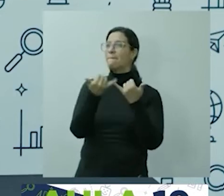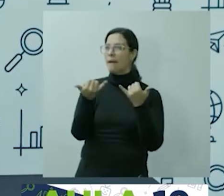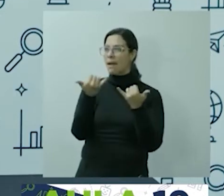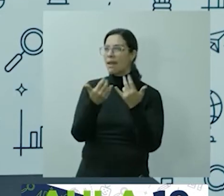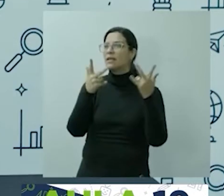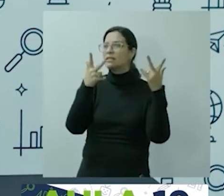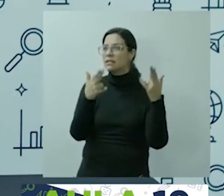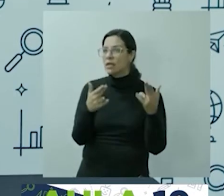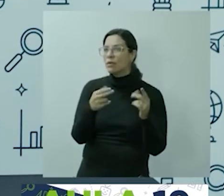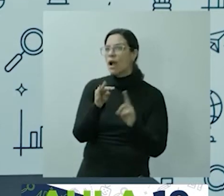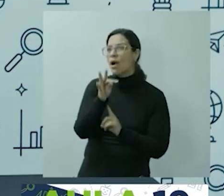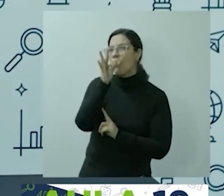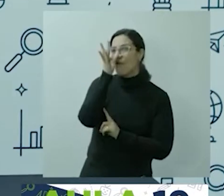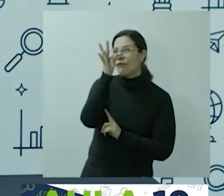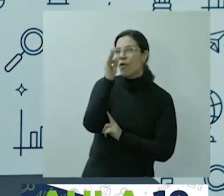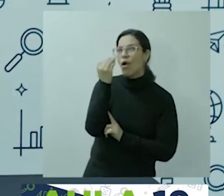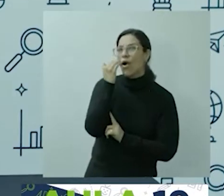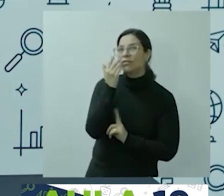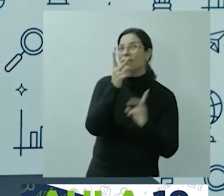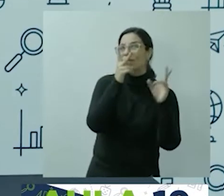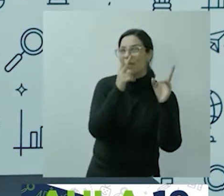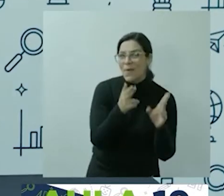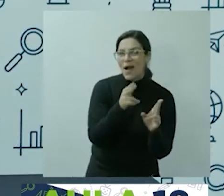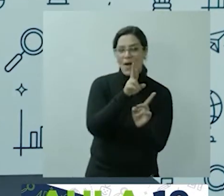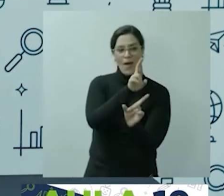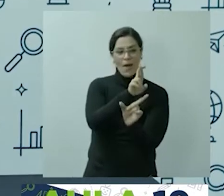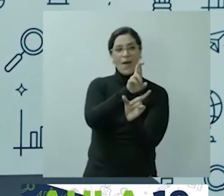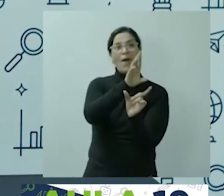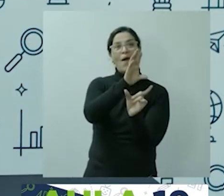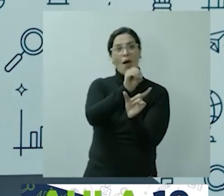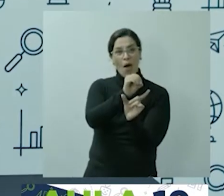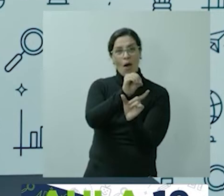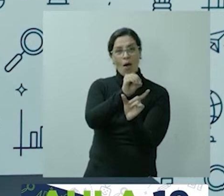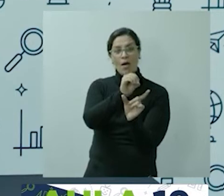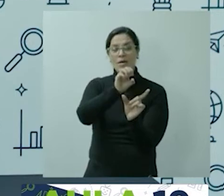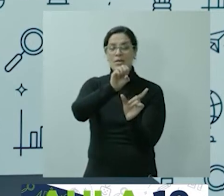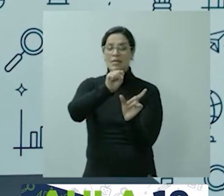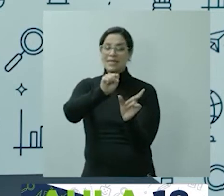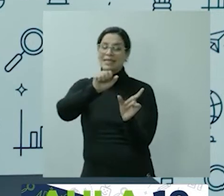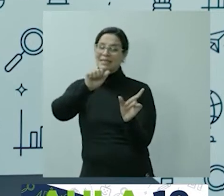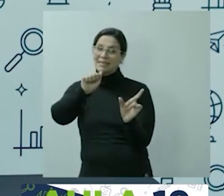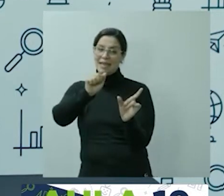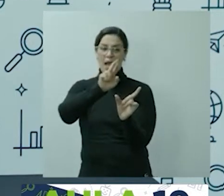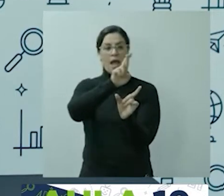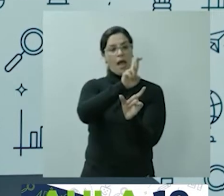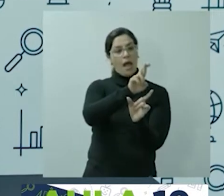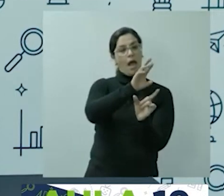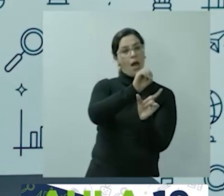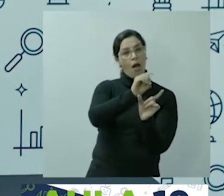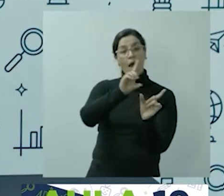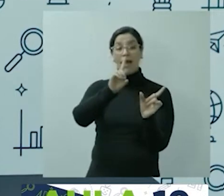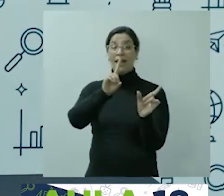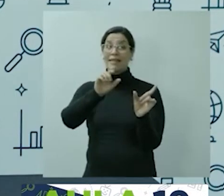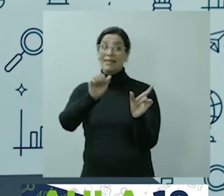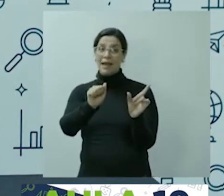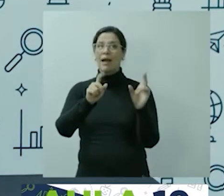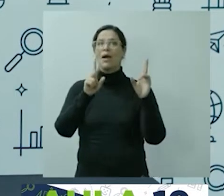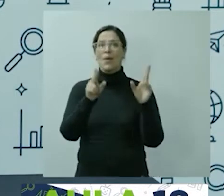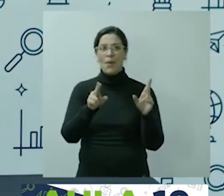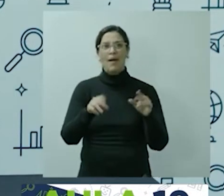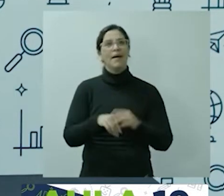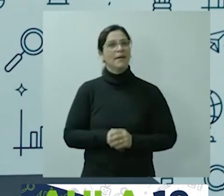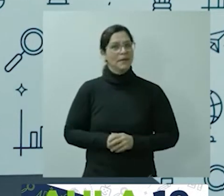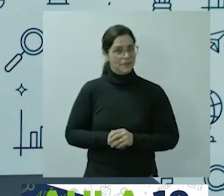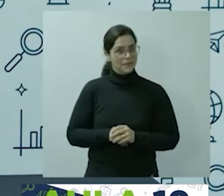Parecido com o da rosa, ou igual da rosa. Rosa, roda.